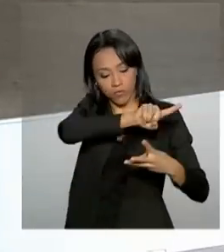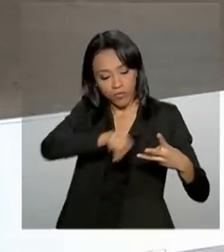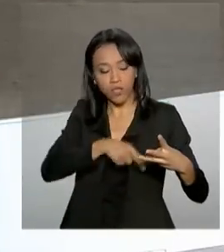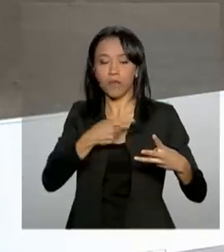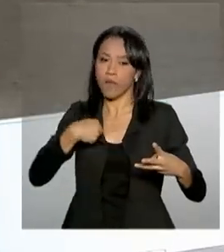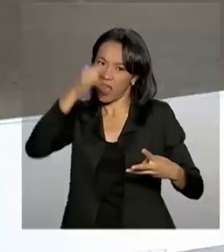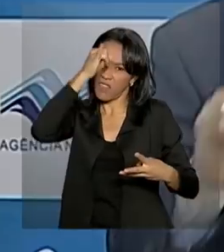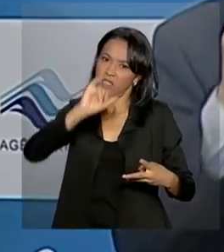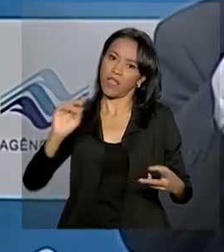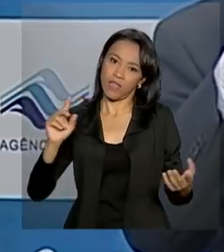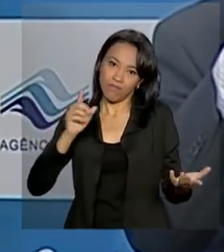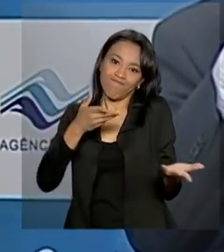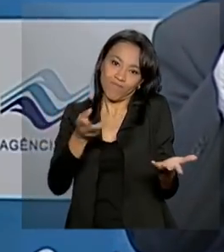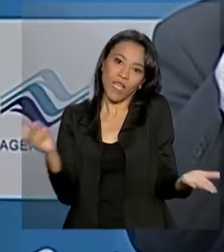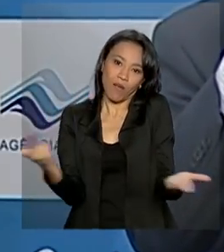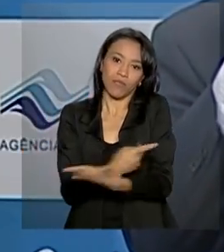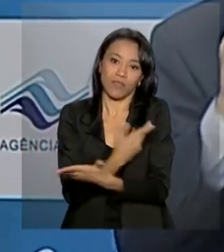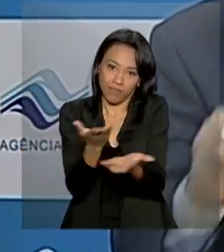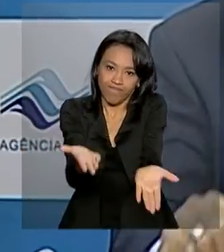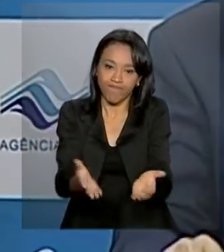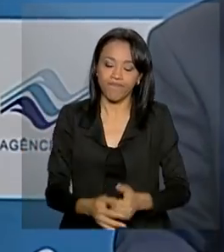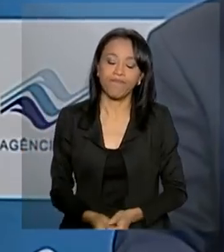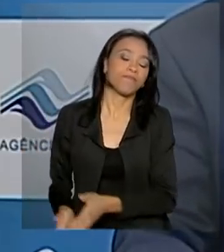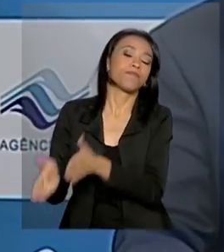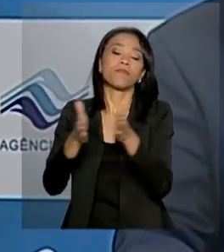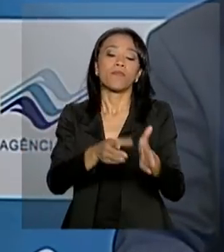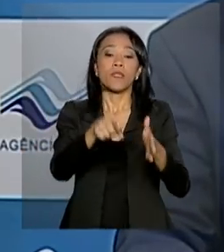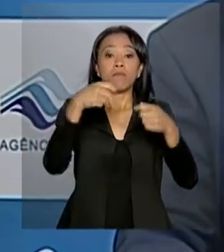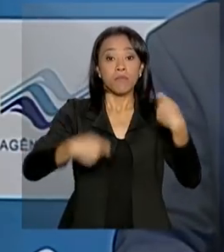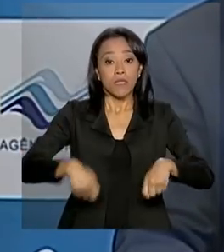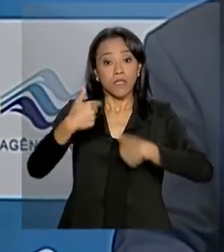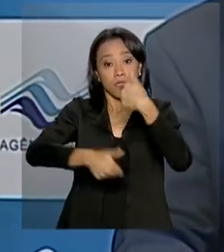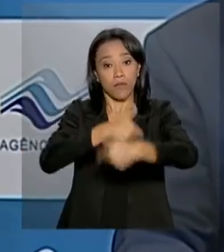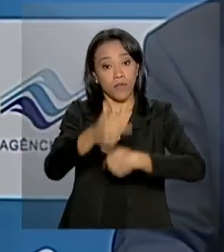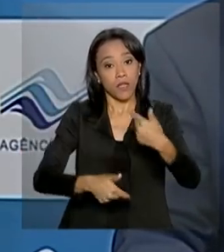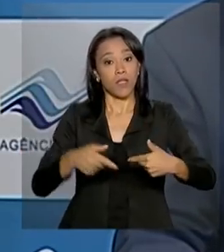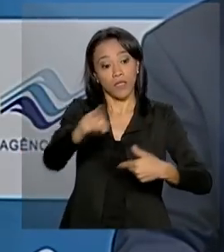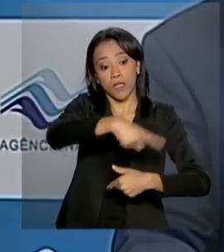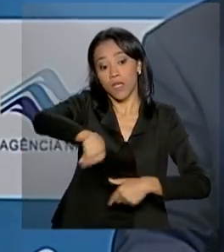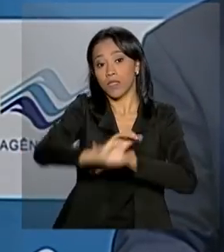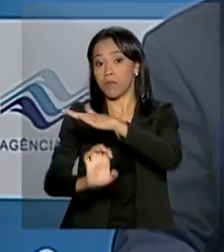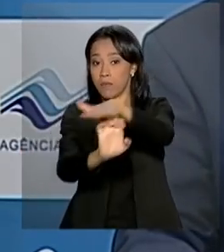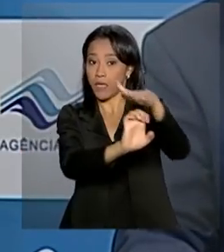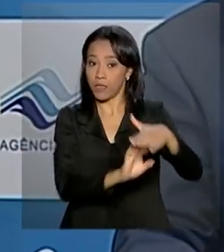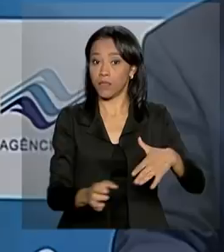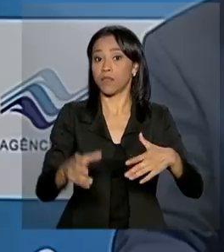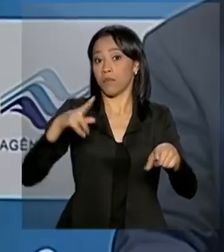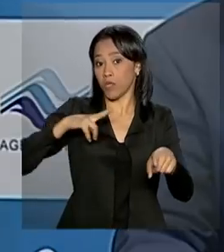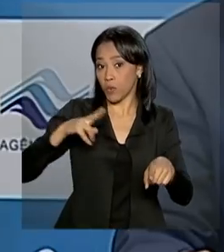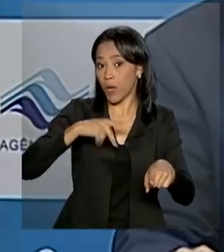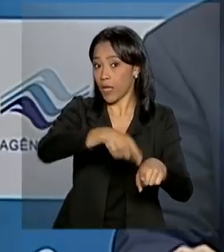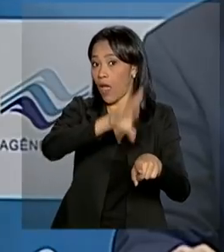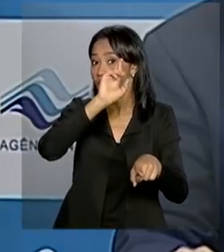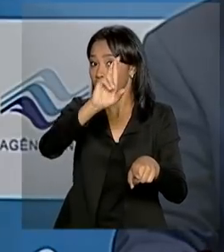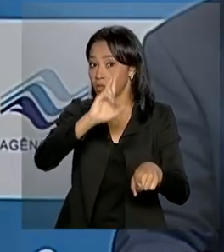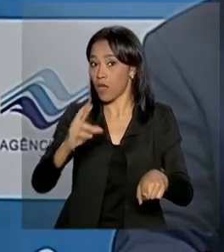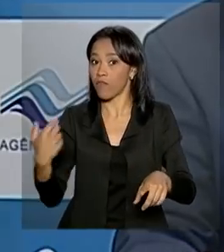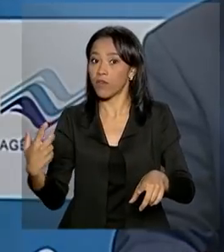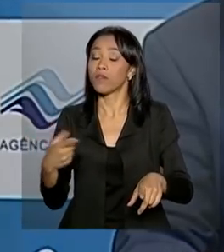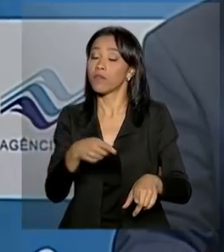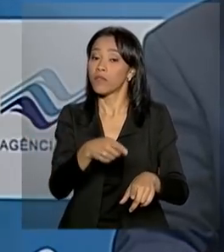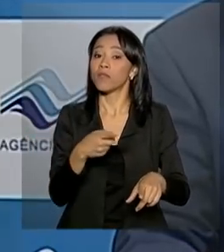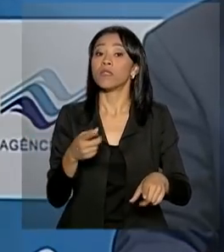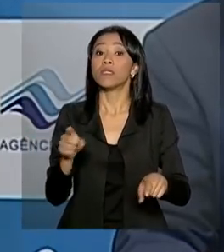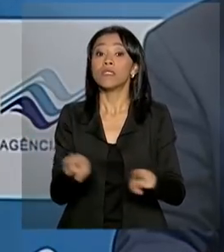novas tragédias. Terá que ter uma ação conjunta de todos esses, tanto do privado, que é o empreendedor responsável por levantar essas